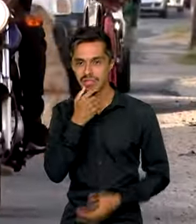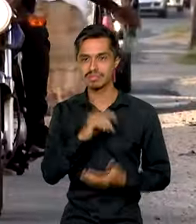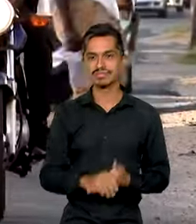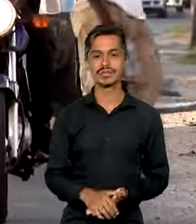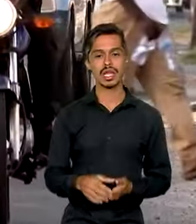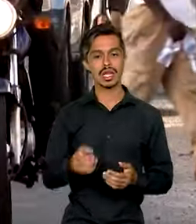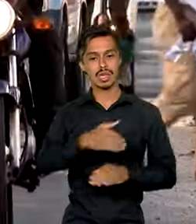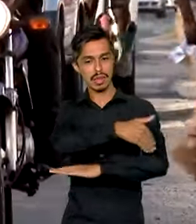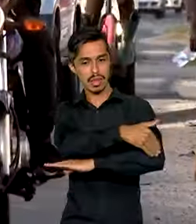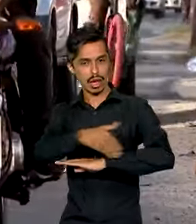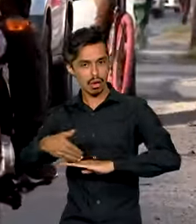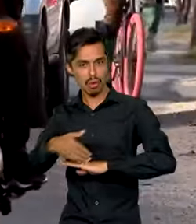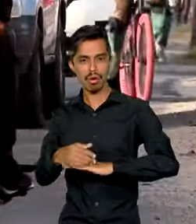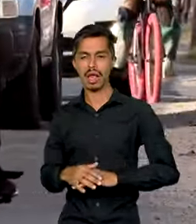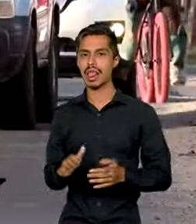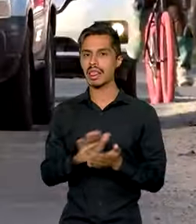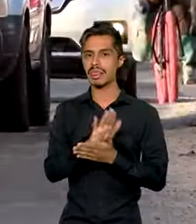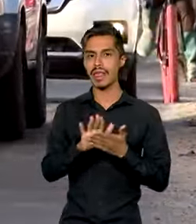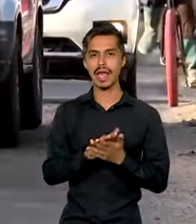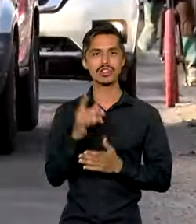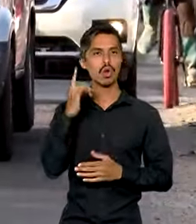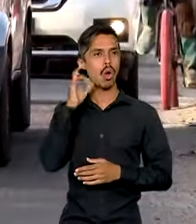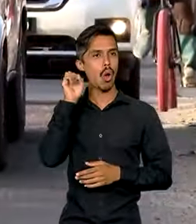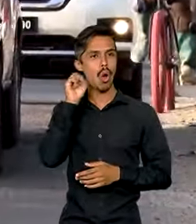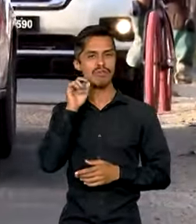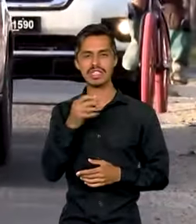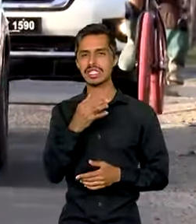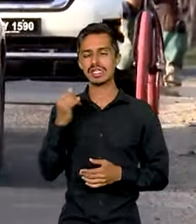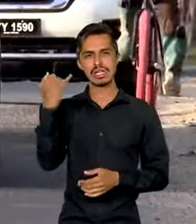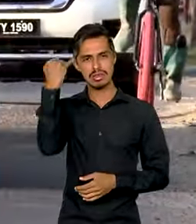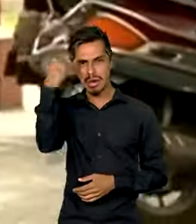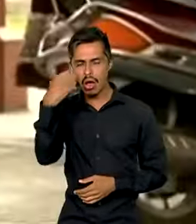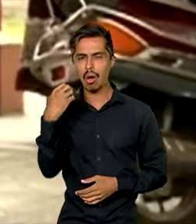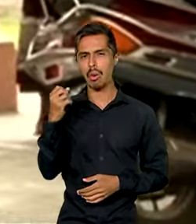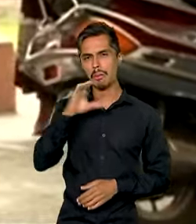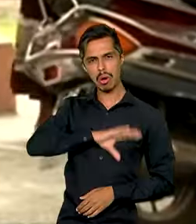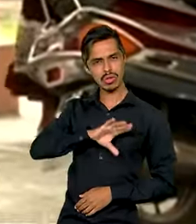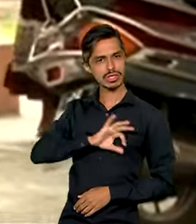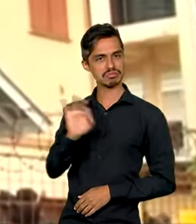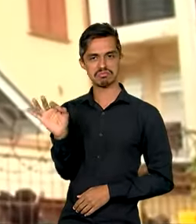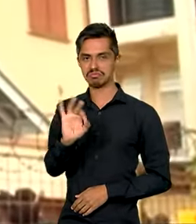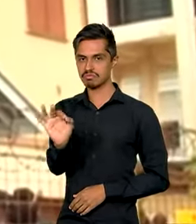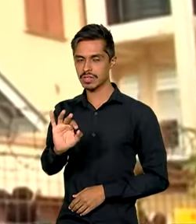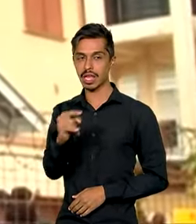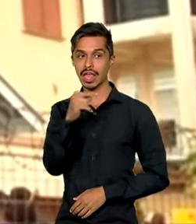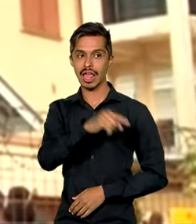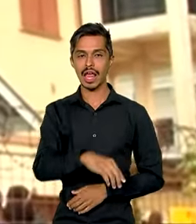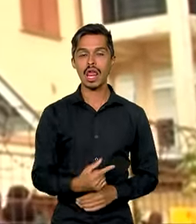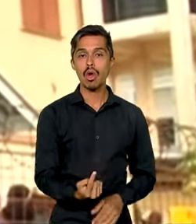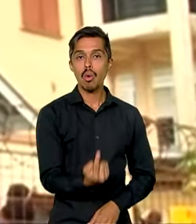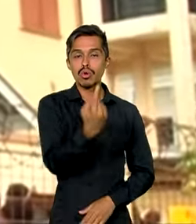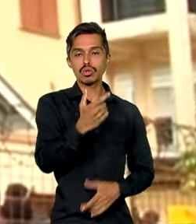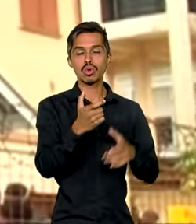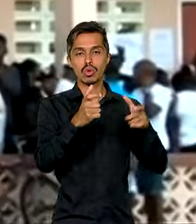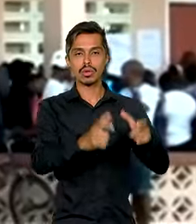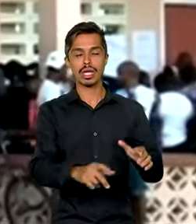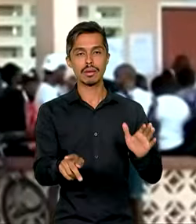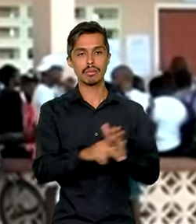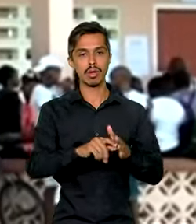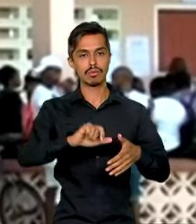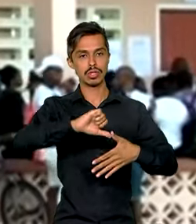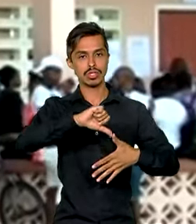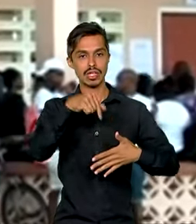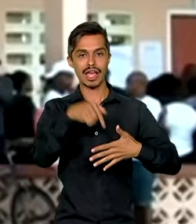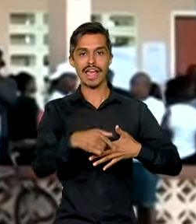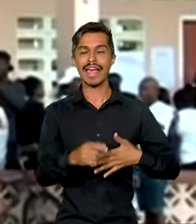ruas, nada daquela sonoridade latina, nem espanhol nem português. A Guiana é o único lugar da América do Sul em que